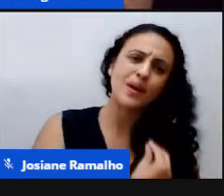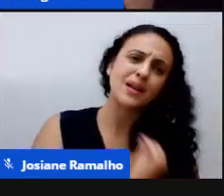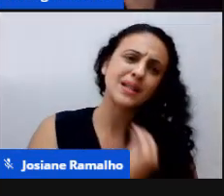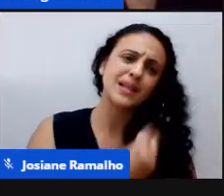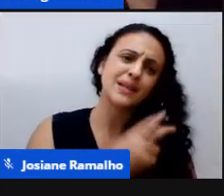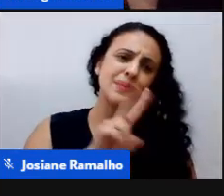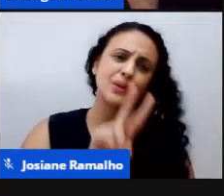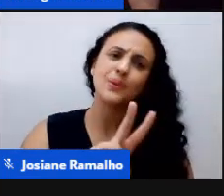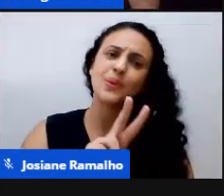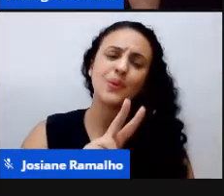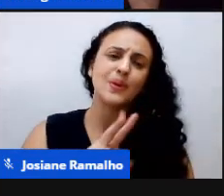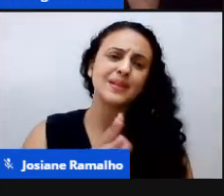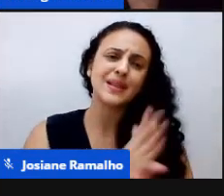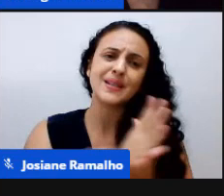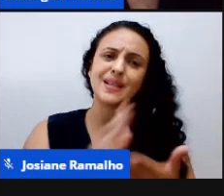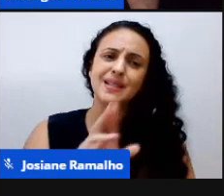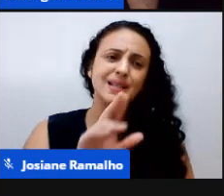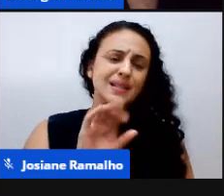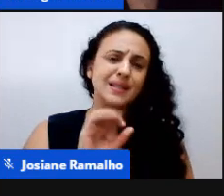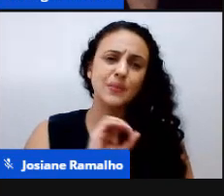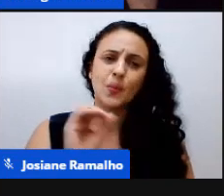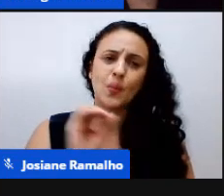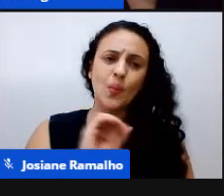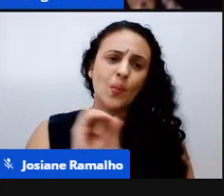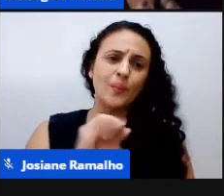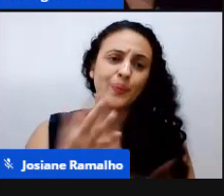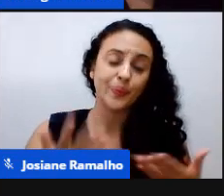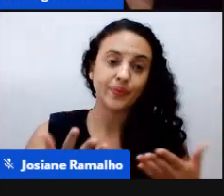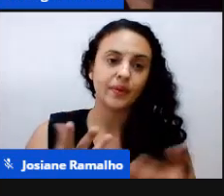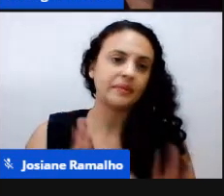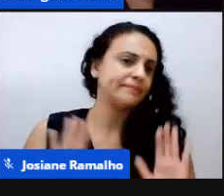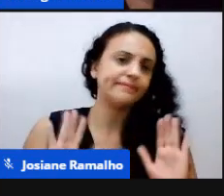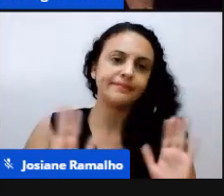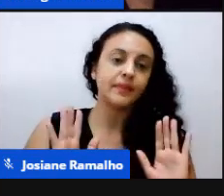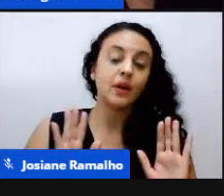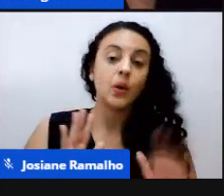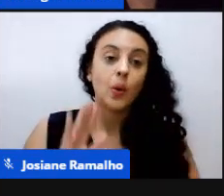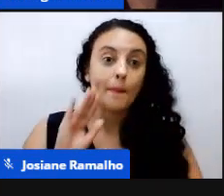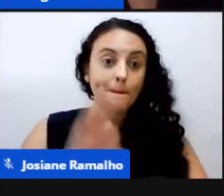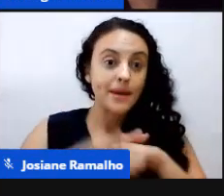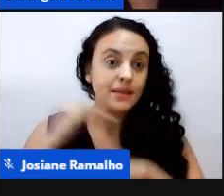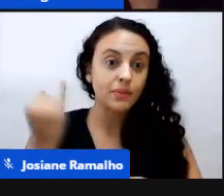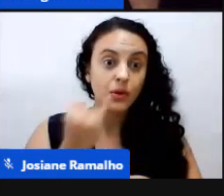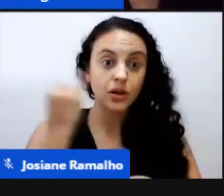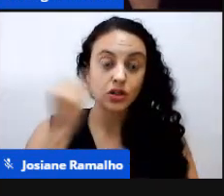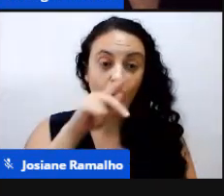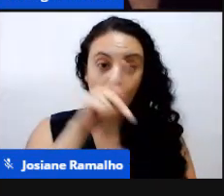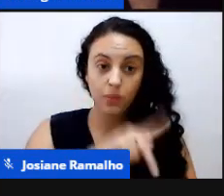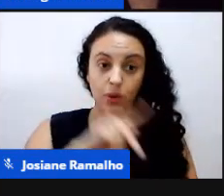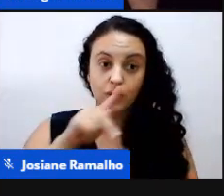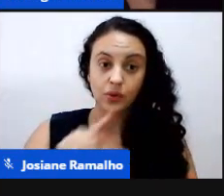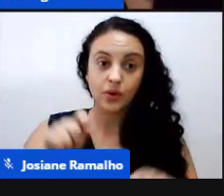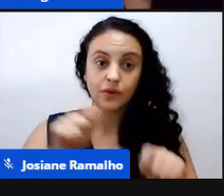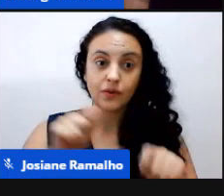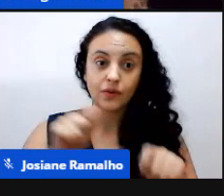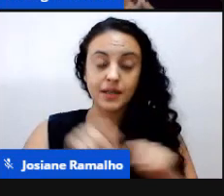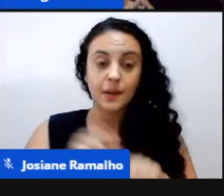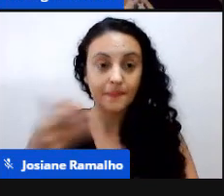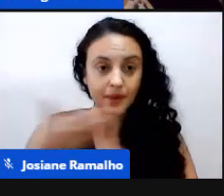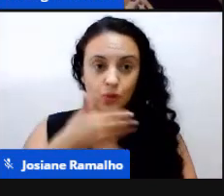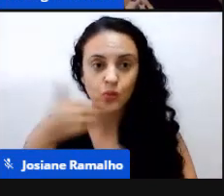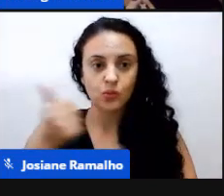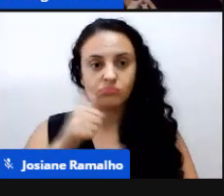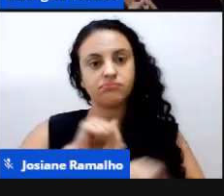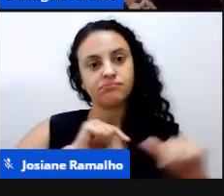entra nenhum. Professor, não importa. O importante é nós fazermos o nosso trabalho da melhor maneira possível. Por exemplo, nós